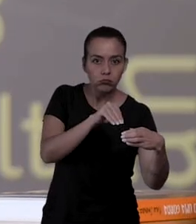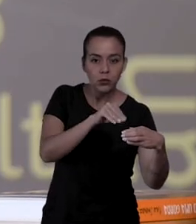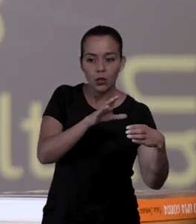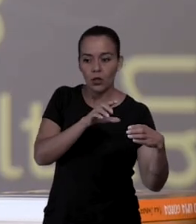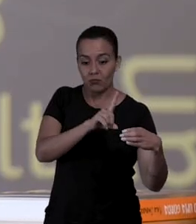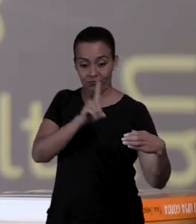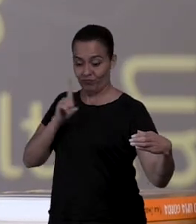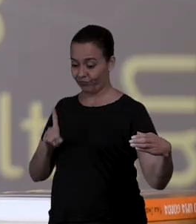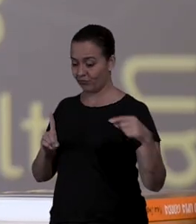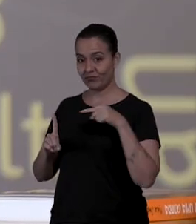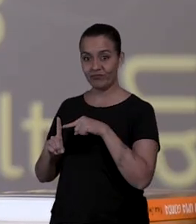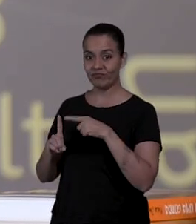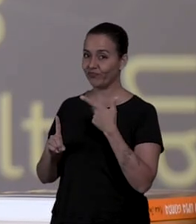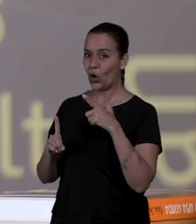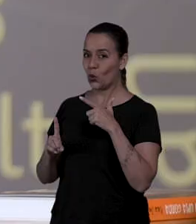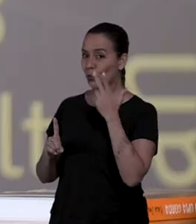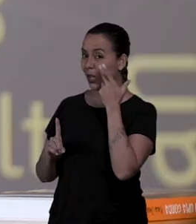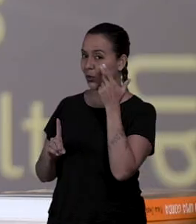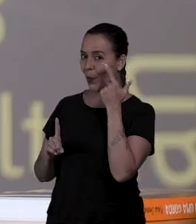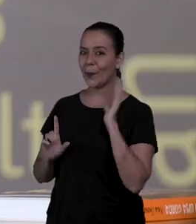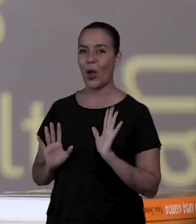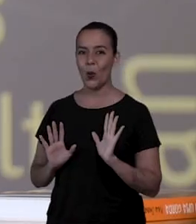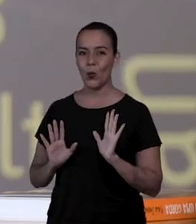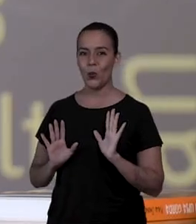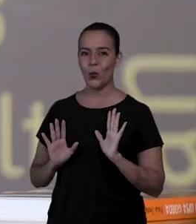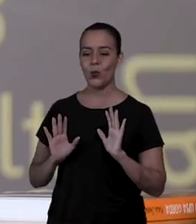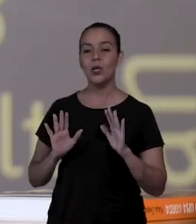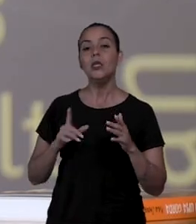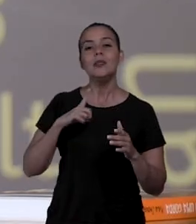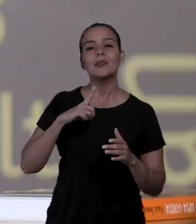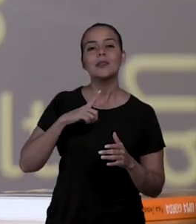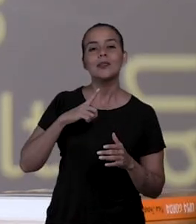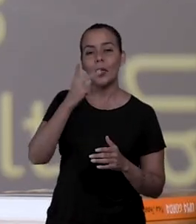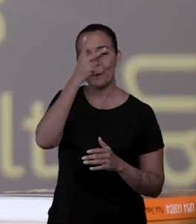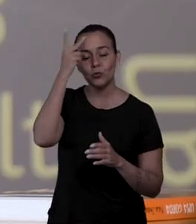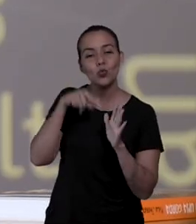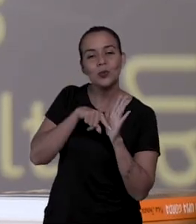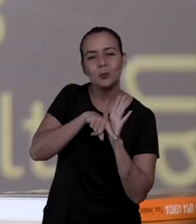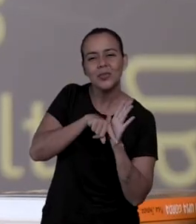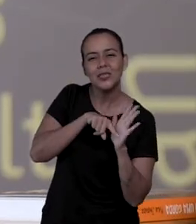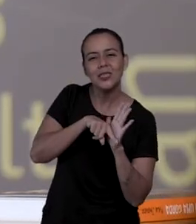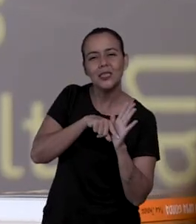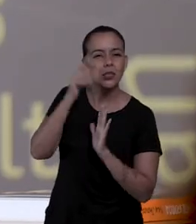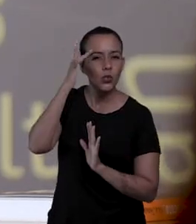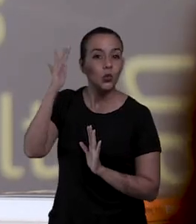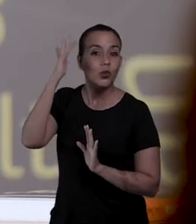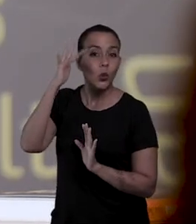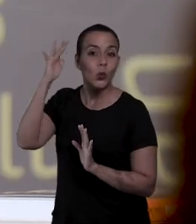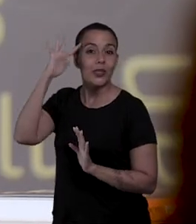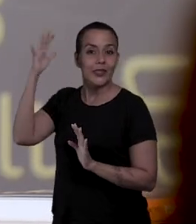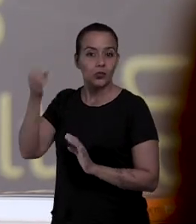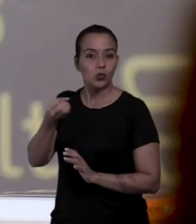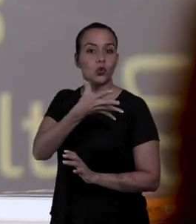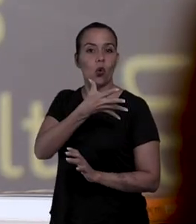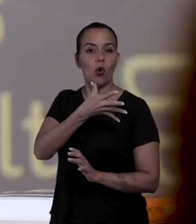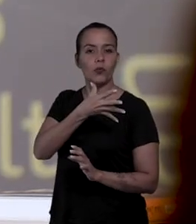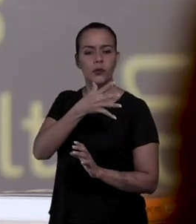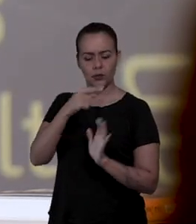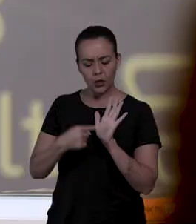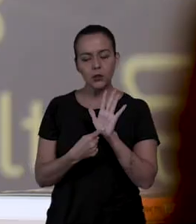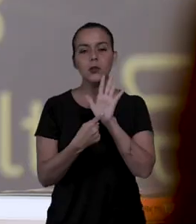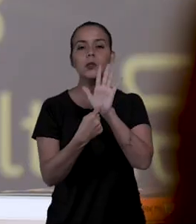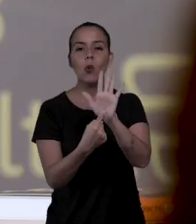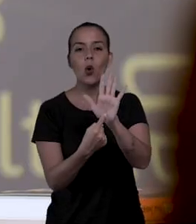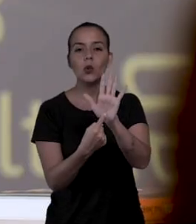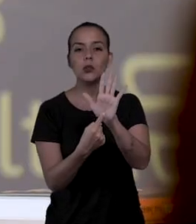das teorias queers, Maria Luísa eles vão Gimenez. trazer esse debate dos limites disciplinares e seus binarismos, Filósofa,